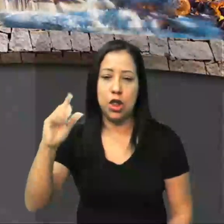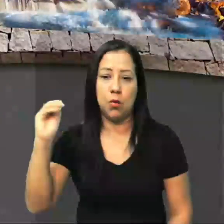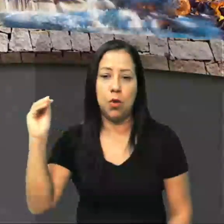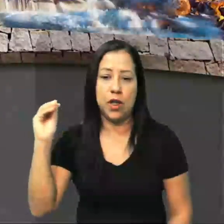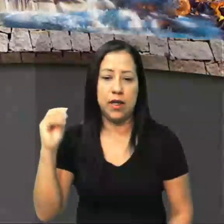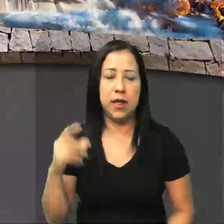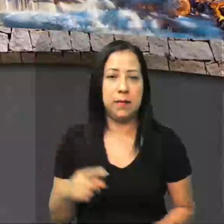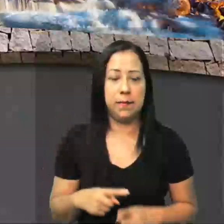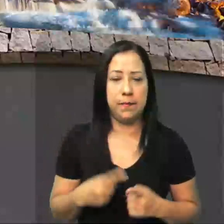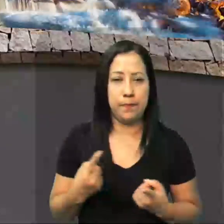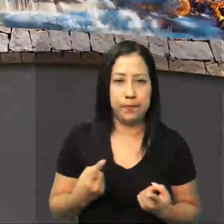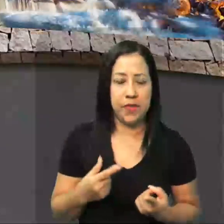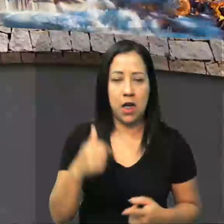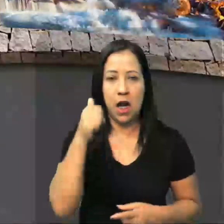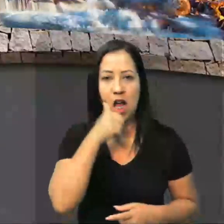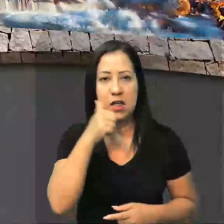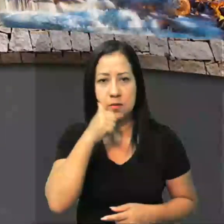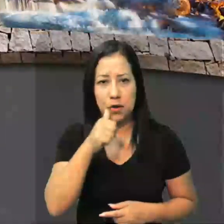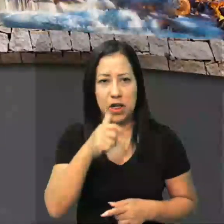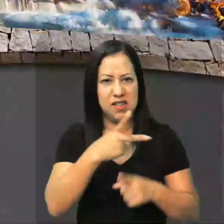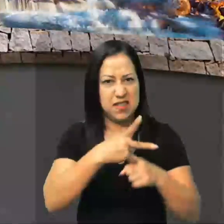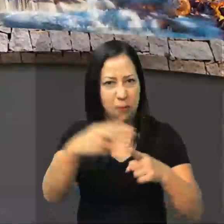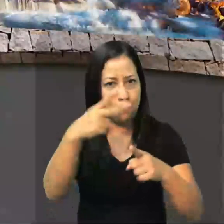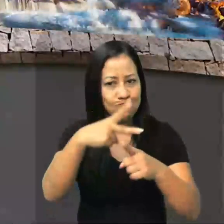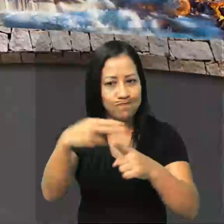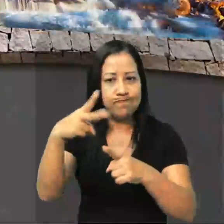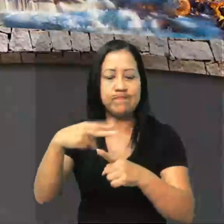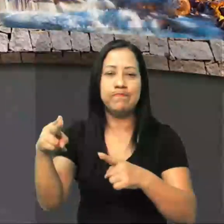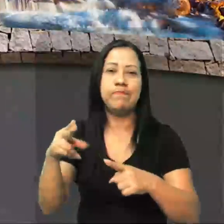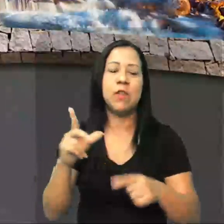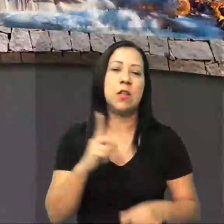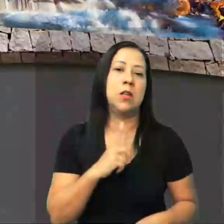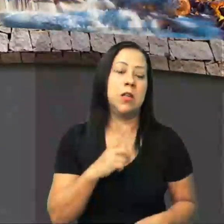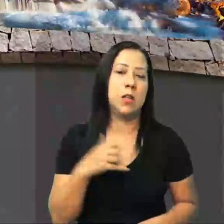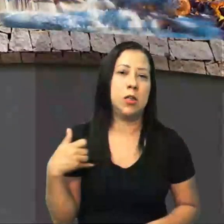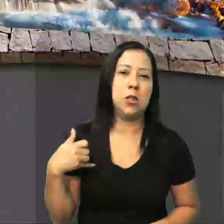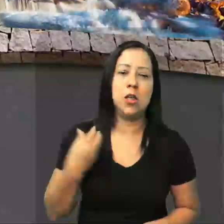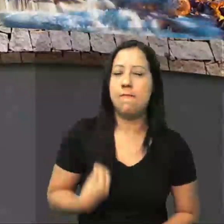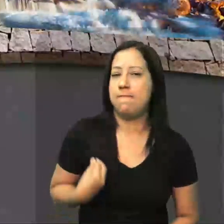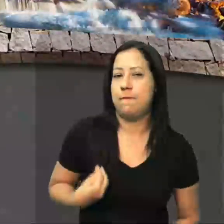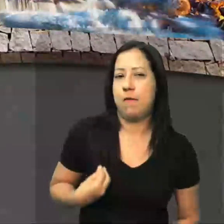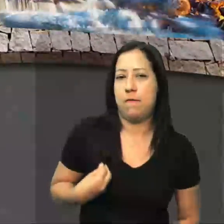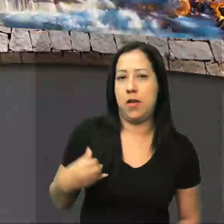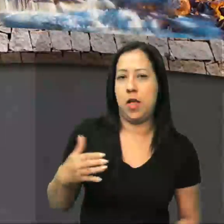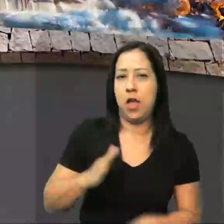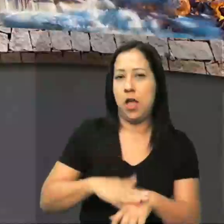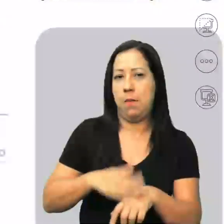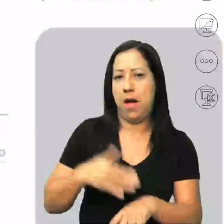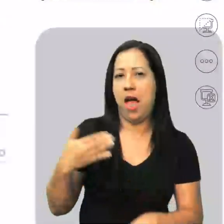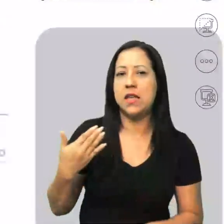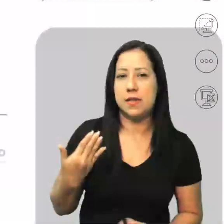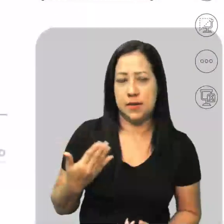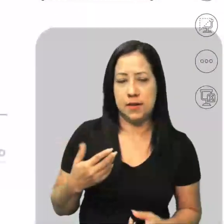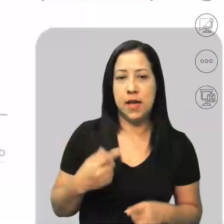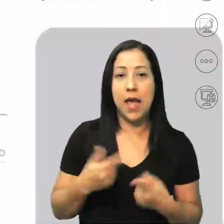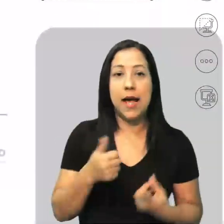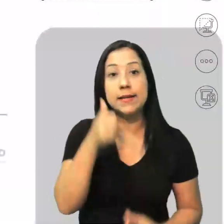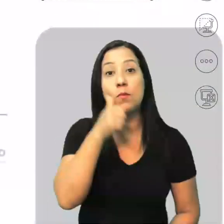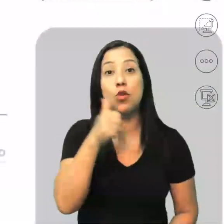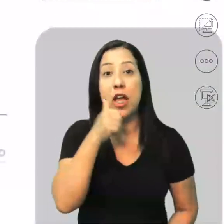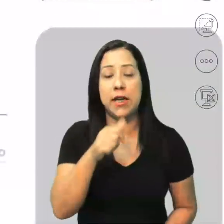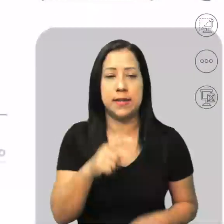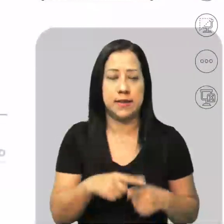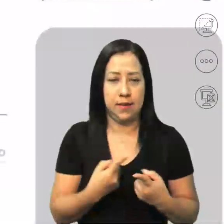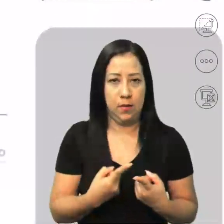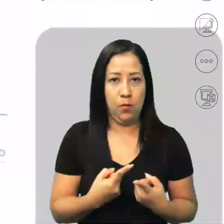vencendo. E quem tem a maior expectativa de vida? As mulheres, porque elas se cuidam. Ok? Vamos em frente. Vem